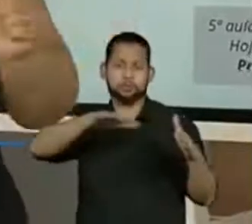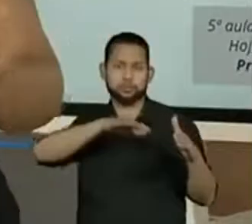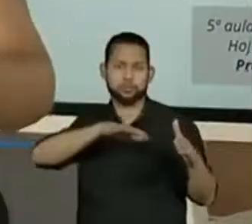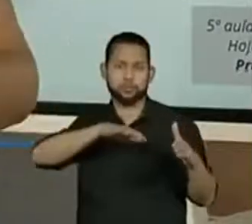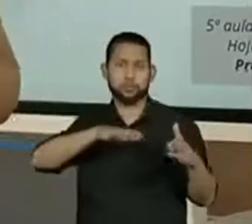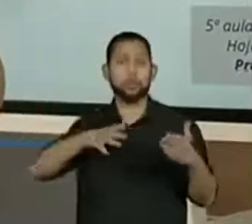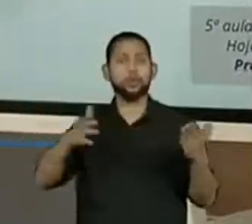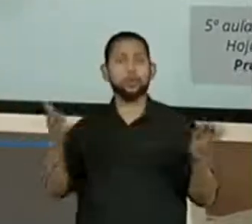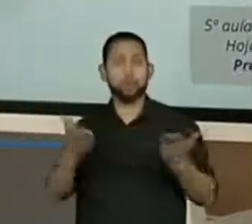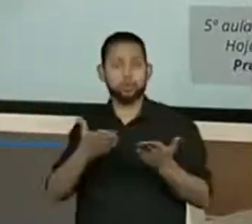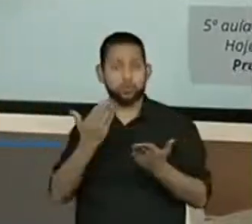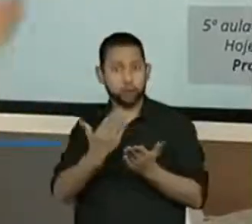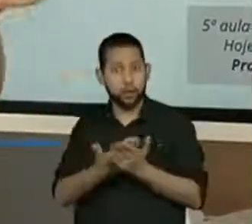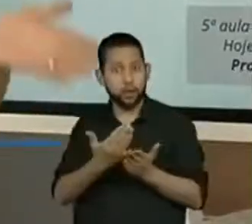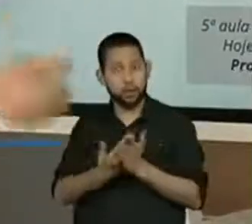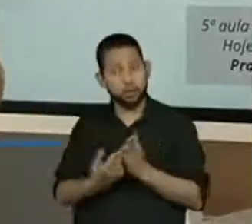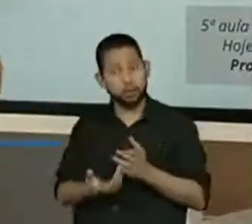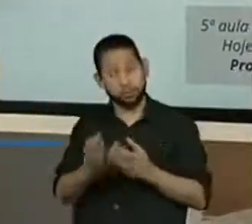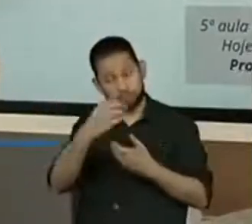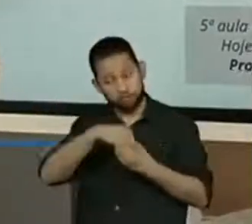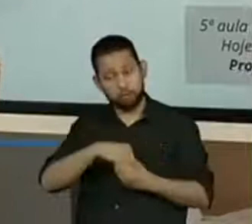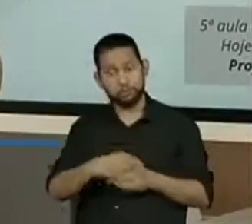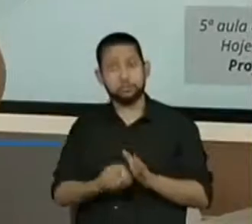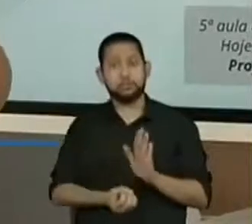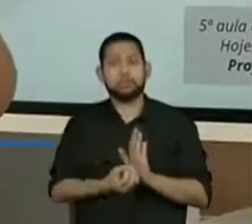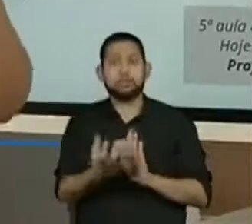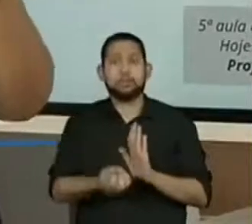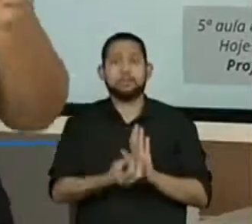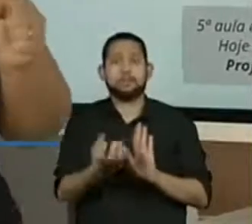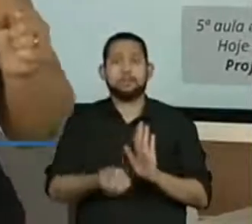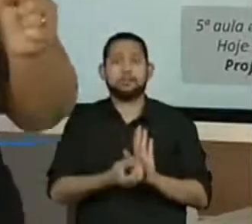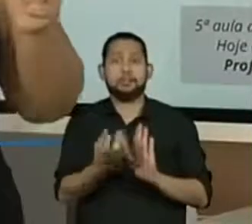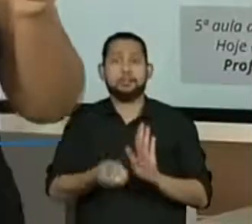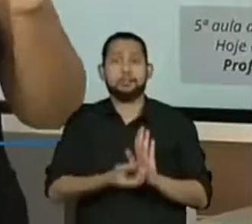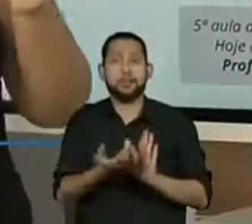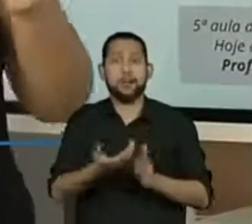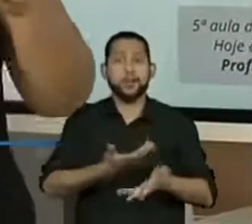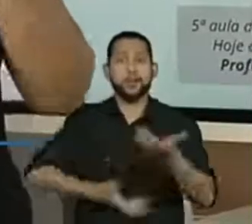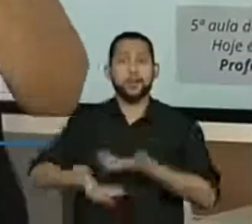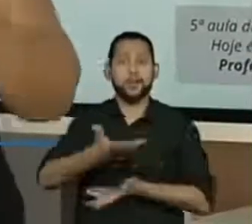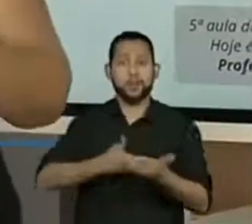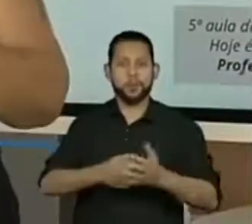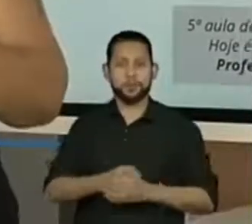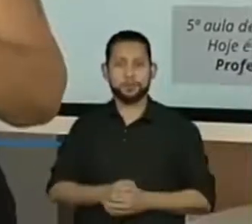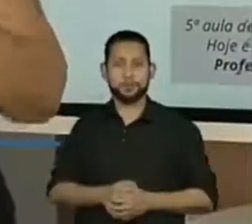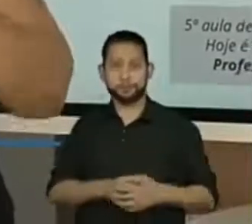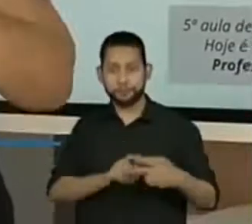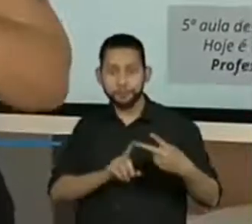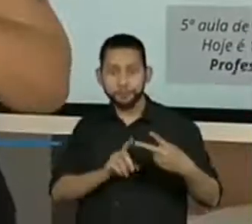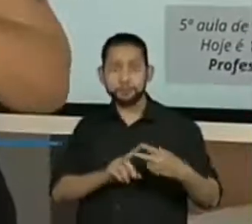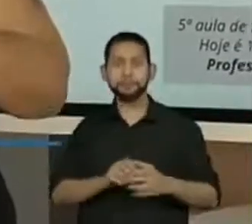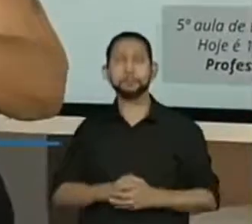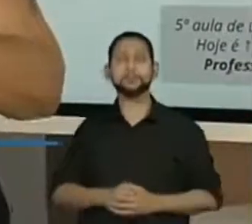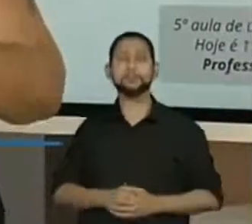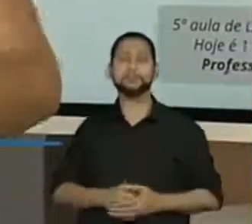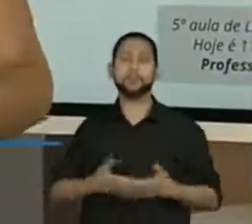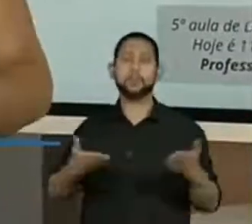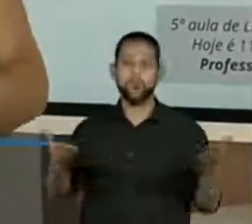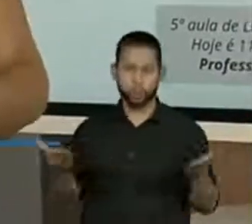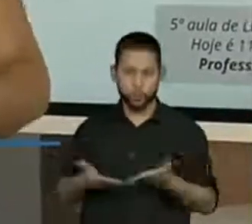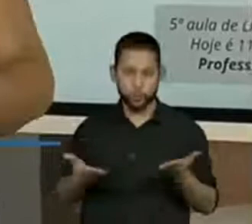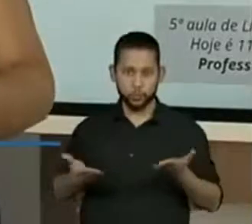finalizará a nossa o nosso sarau a nossa sequência segundo. Nós faremos